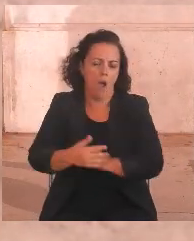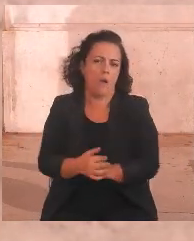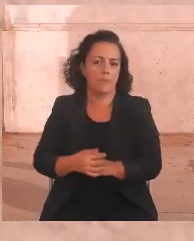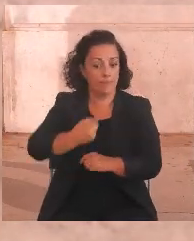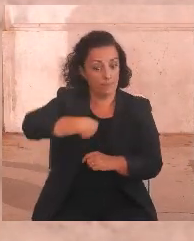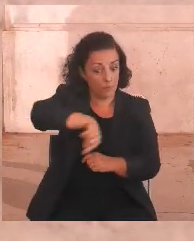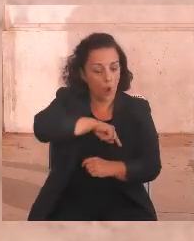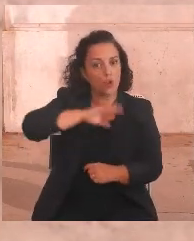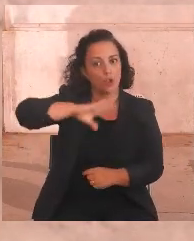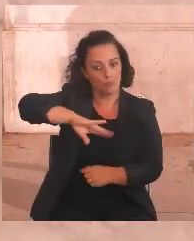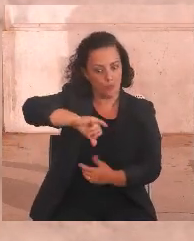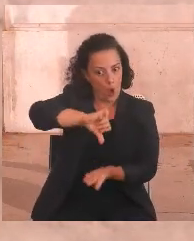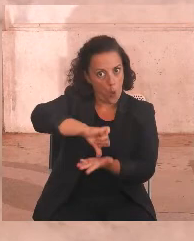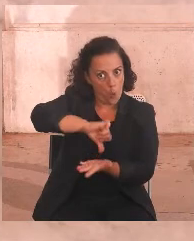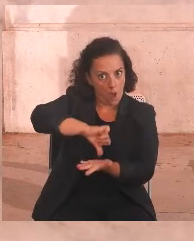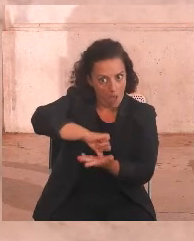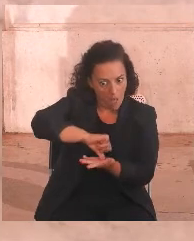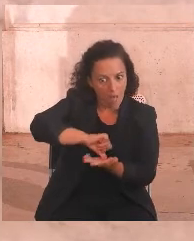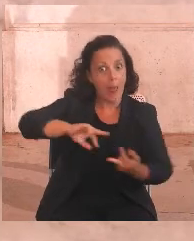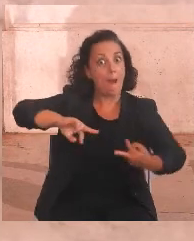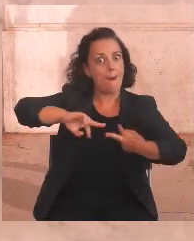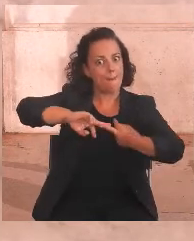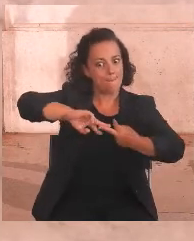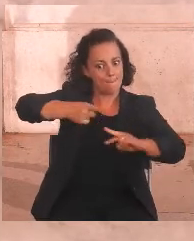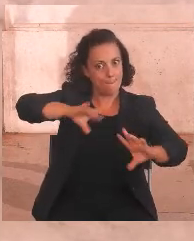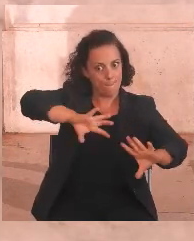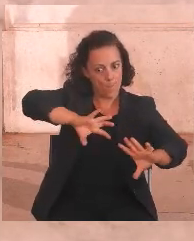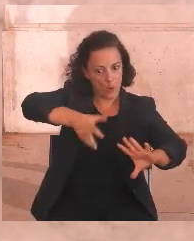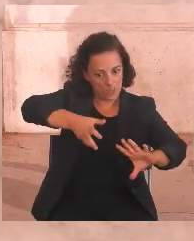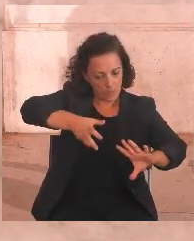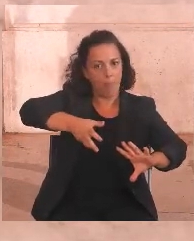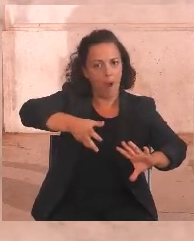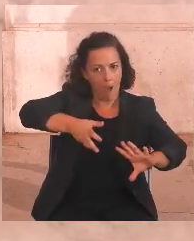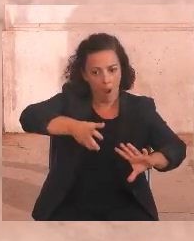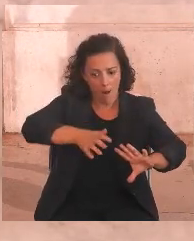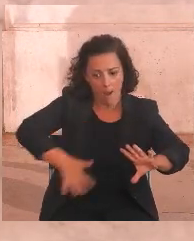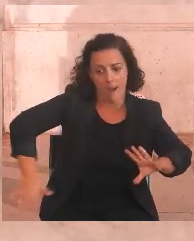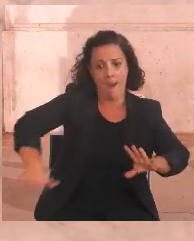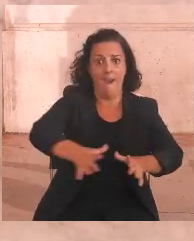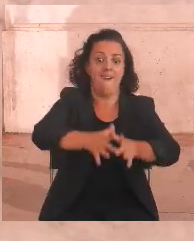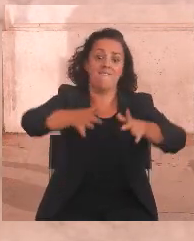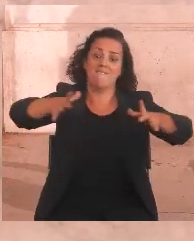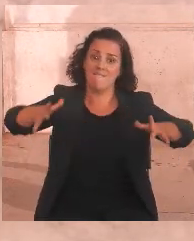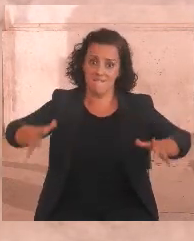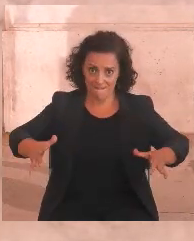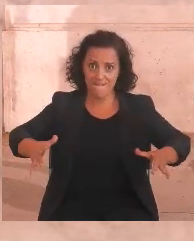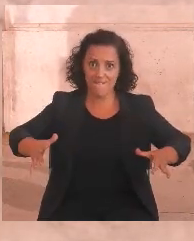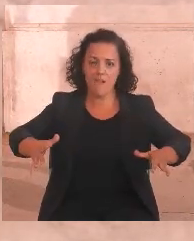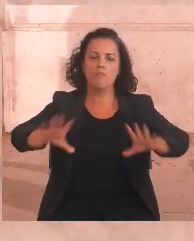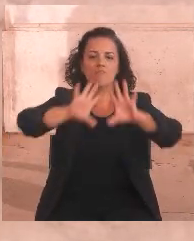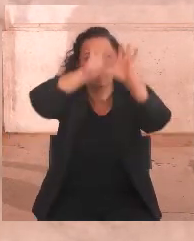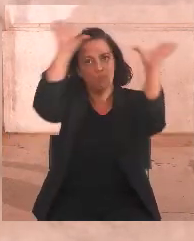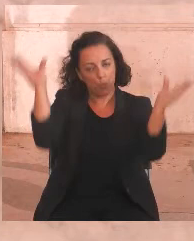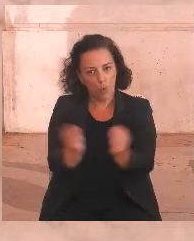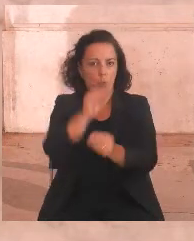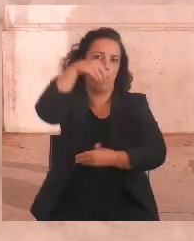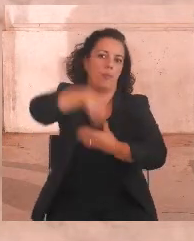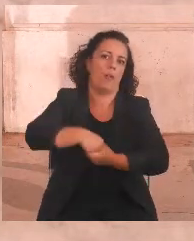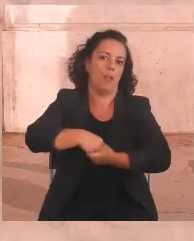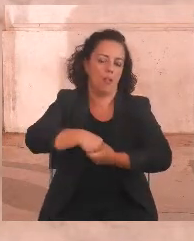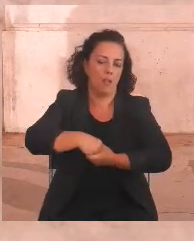Seremos locais, seremos municipais, seremos metropolitanos e seremos globais.